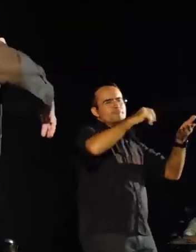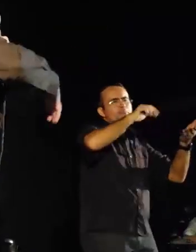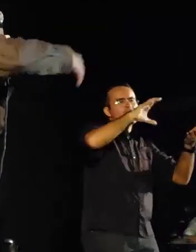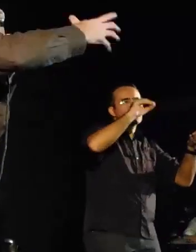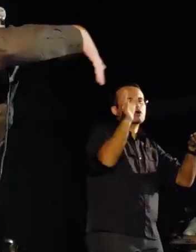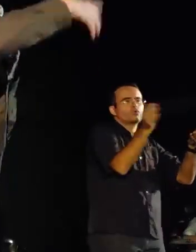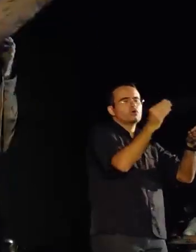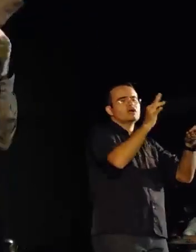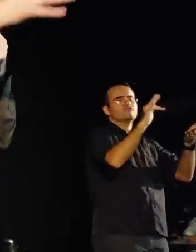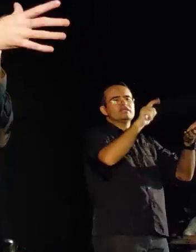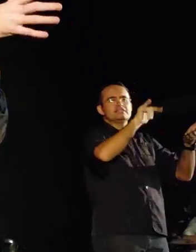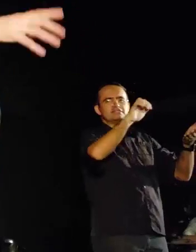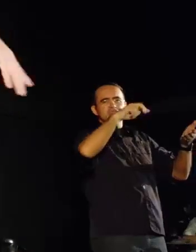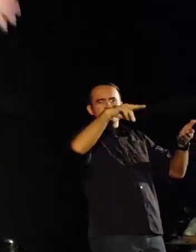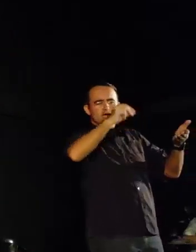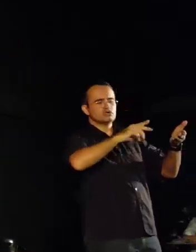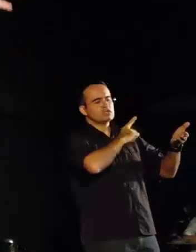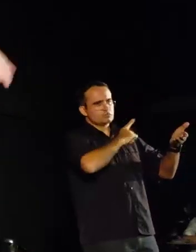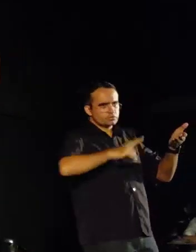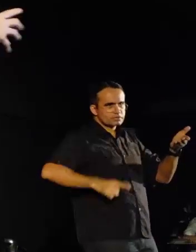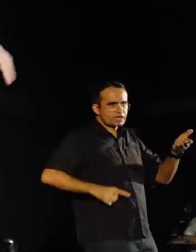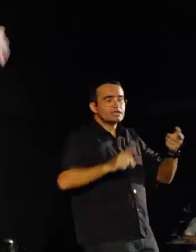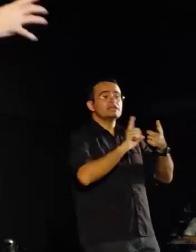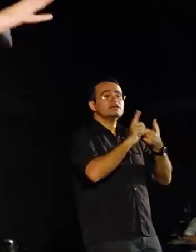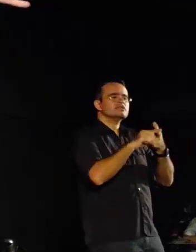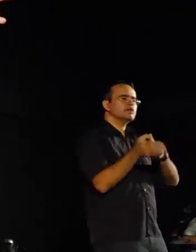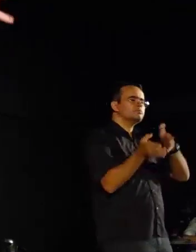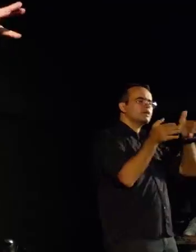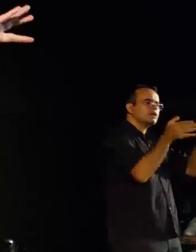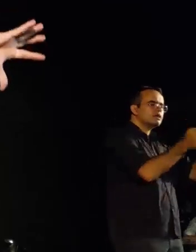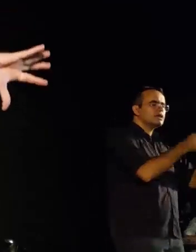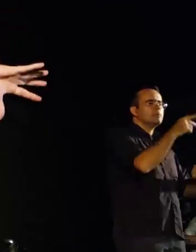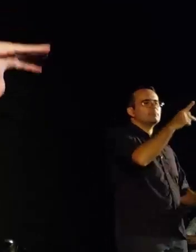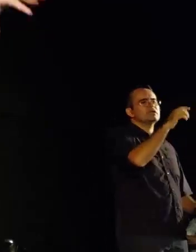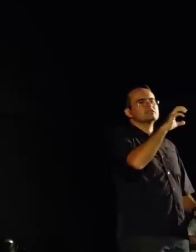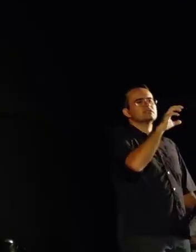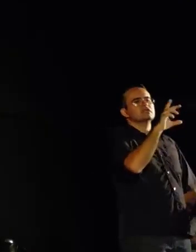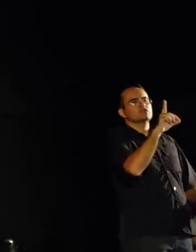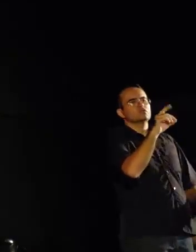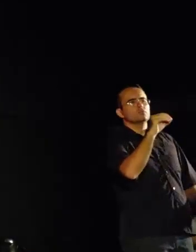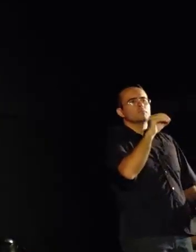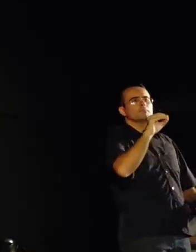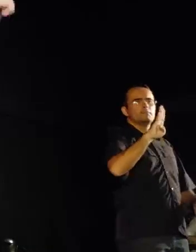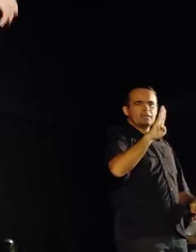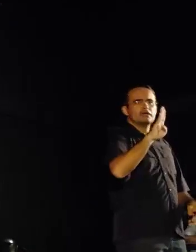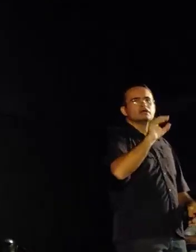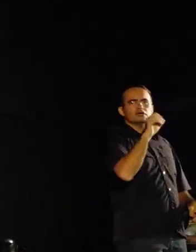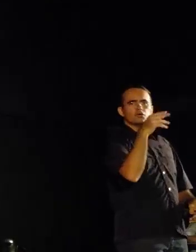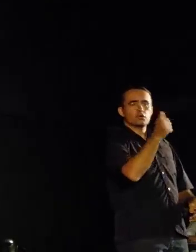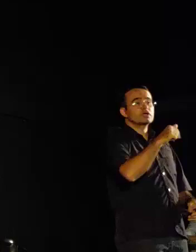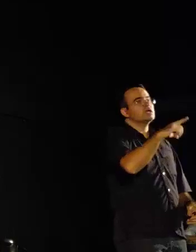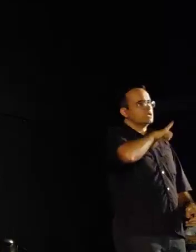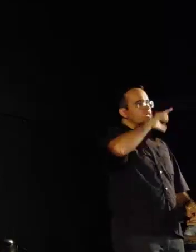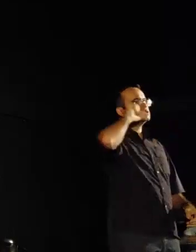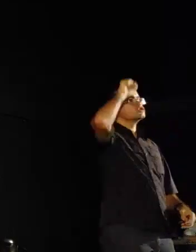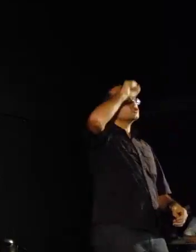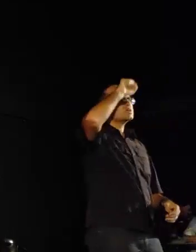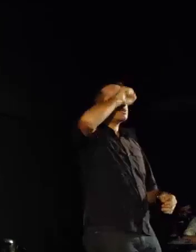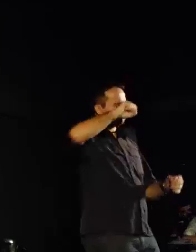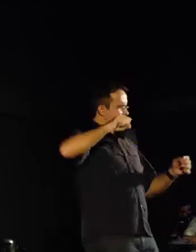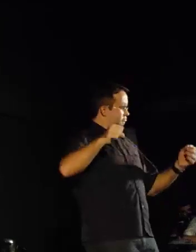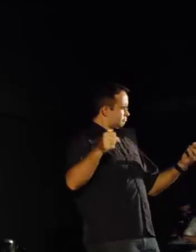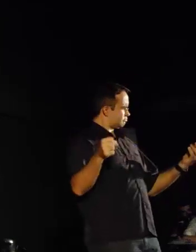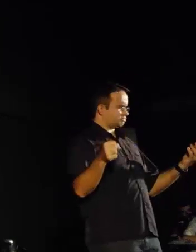e o Partido Comunista do Brasil, que a princípio tem comunismo pelo menos no nome. Mas de qualquer forma, vocês percebem que não